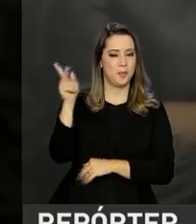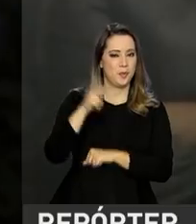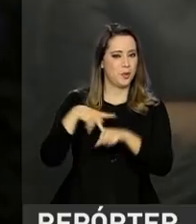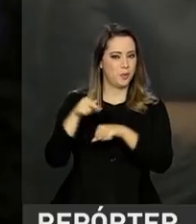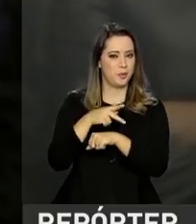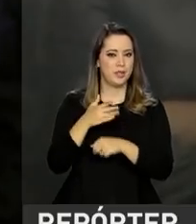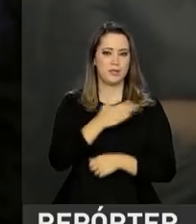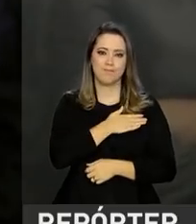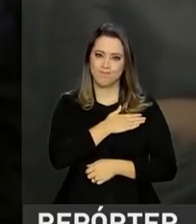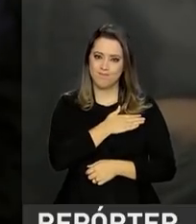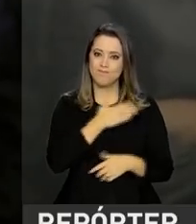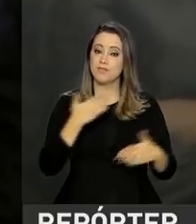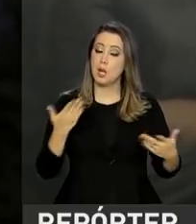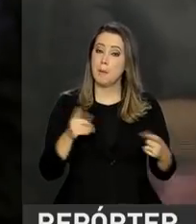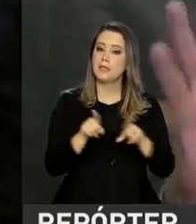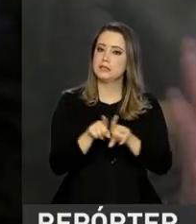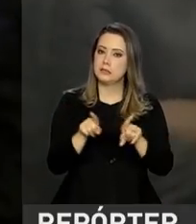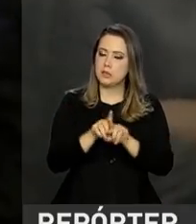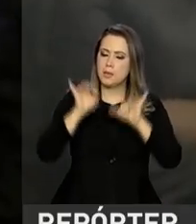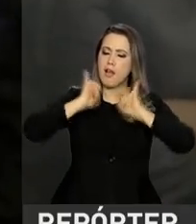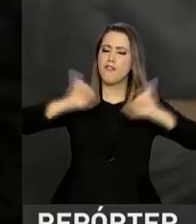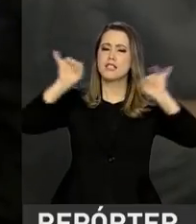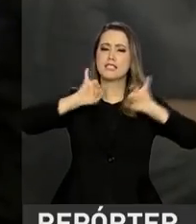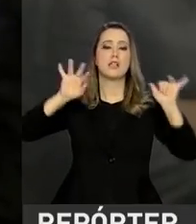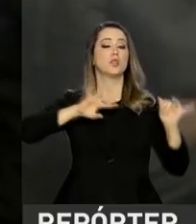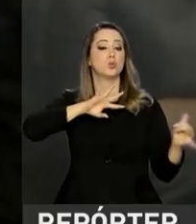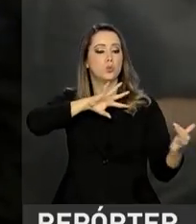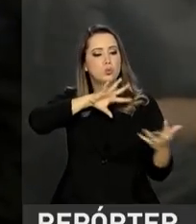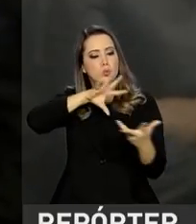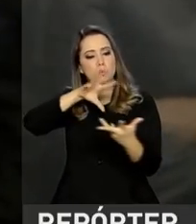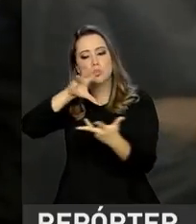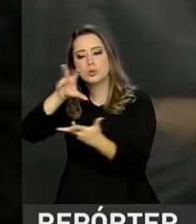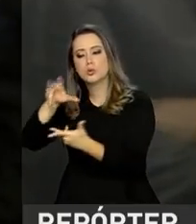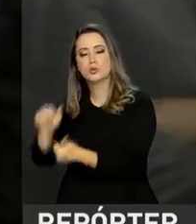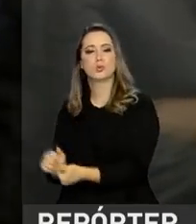da sua pátria, mas, se possível, transmitido para o exterior.